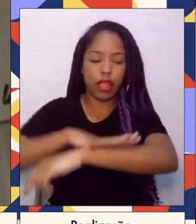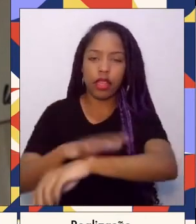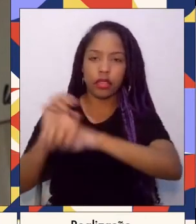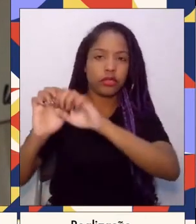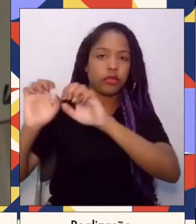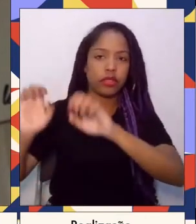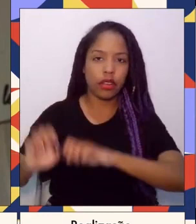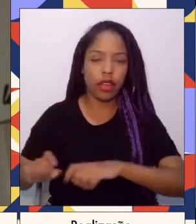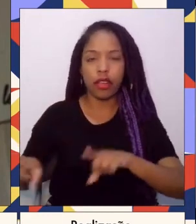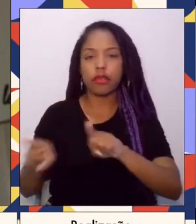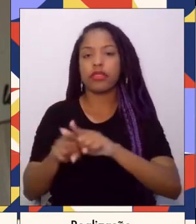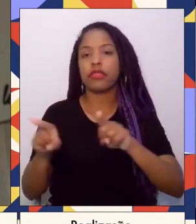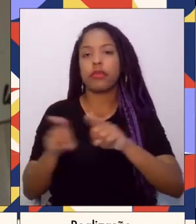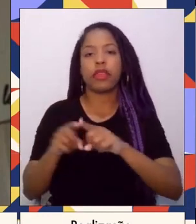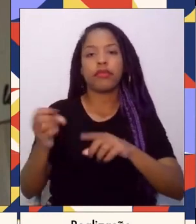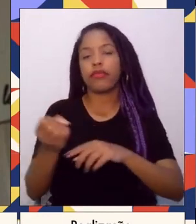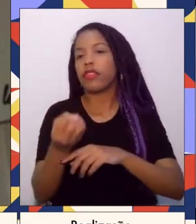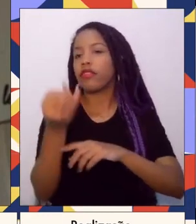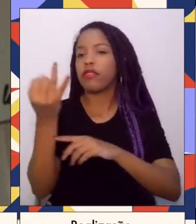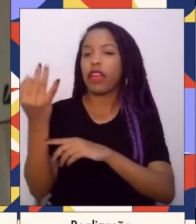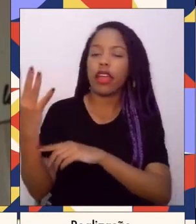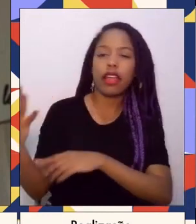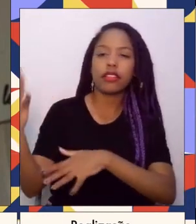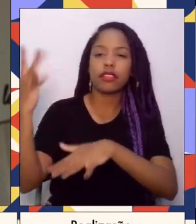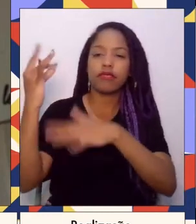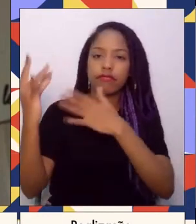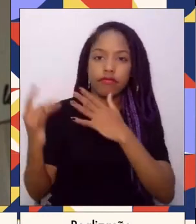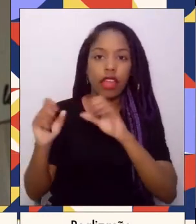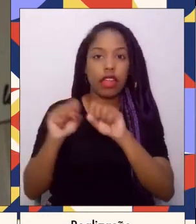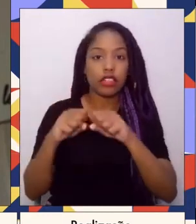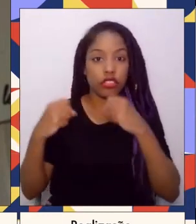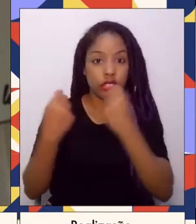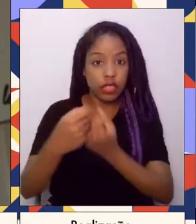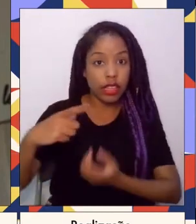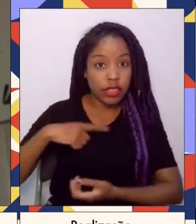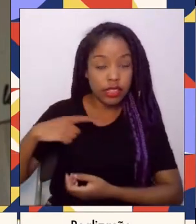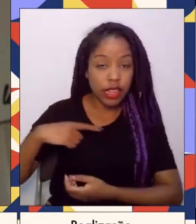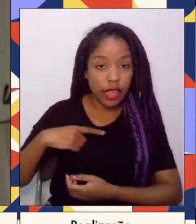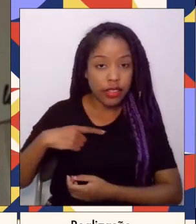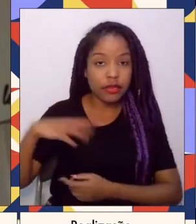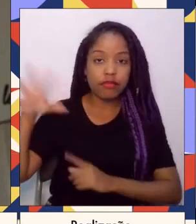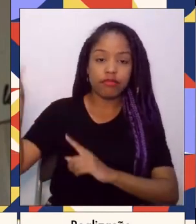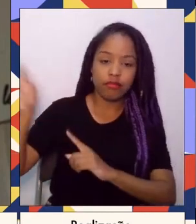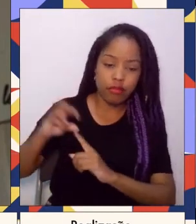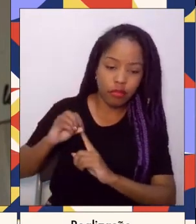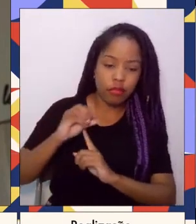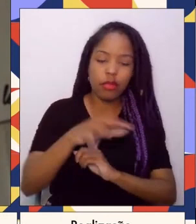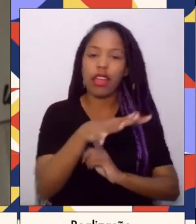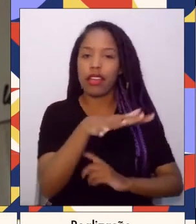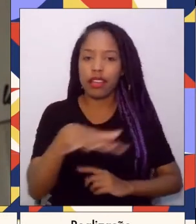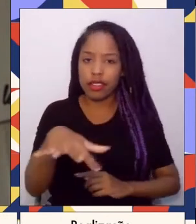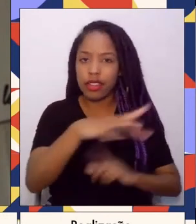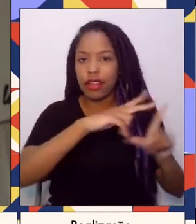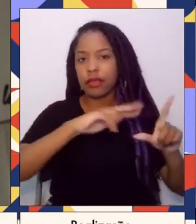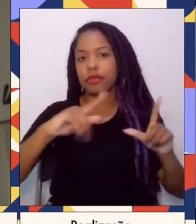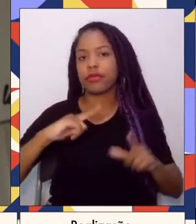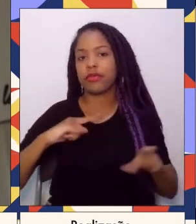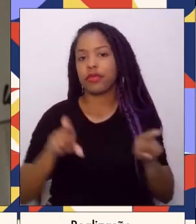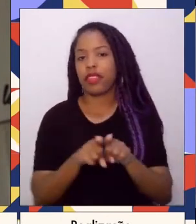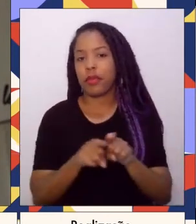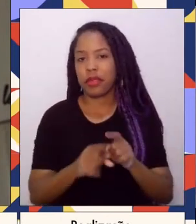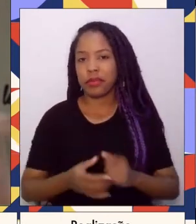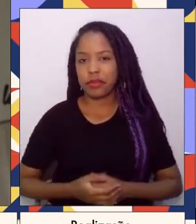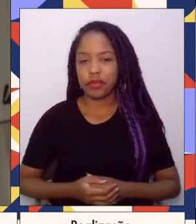outros mecanismos que a gente vê na sociedade a gente vê replicados nesse espaço Nesse contexto que isso significa significa que por um lado